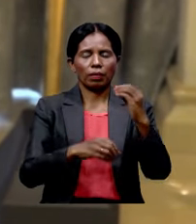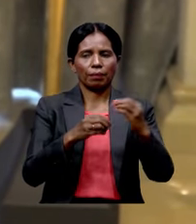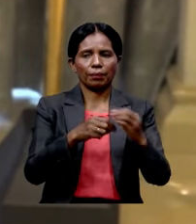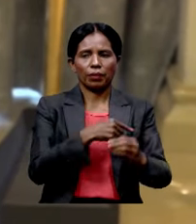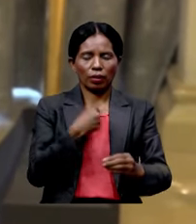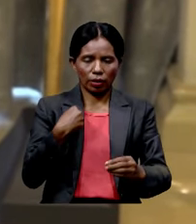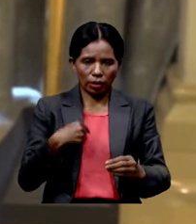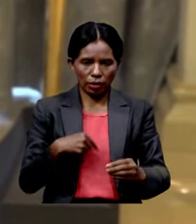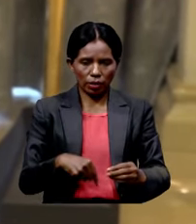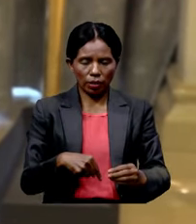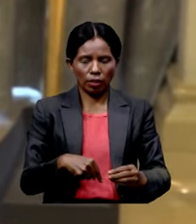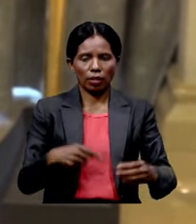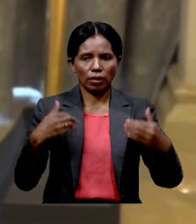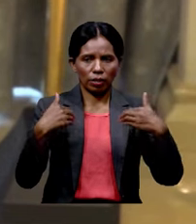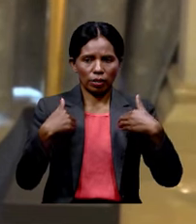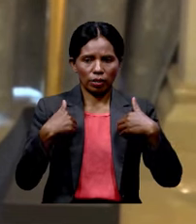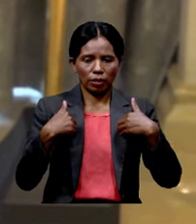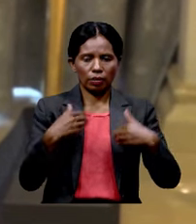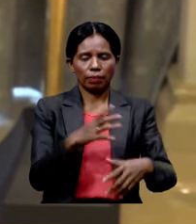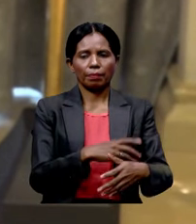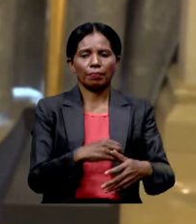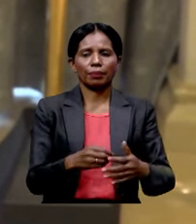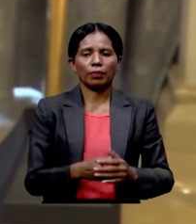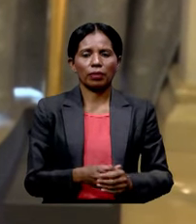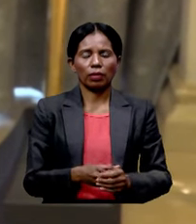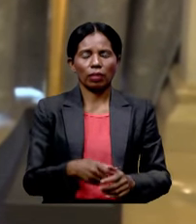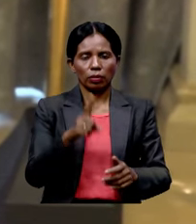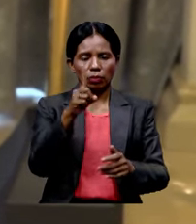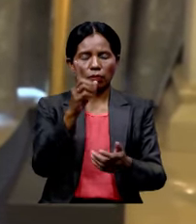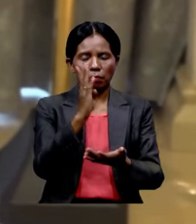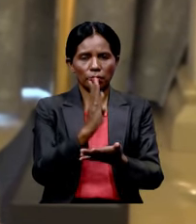China, e mais ou menos